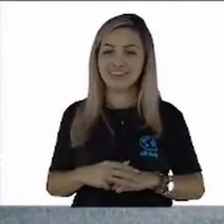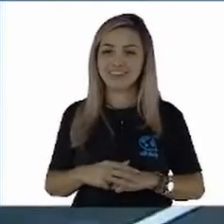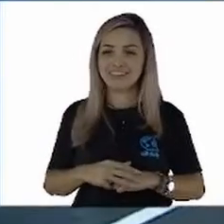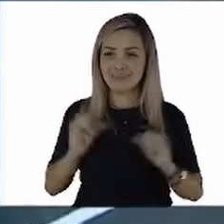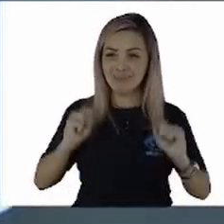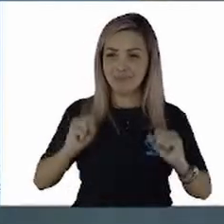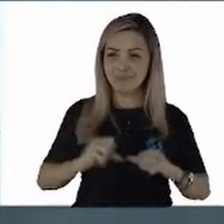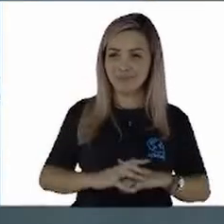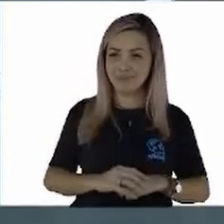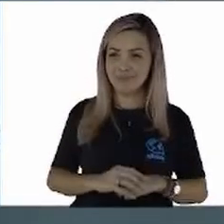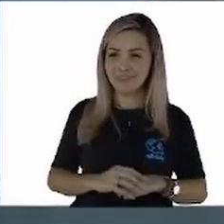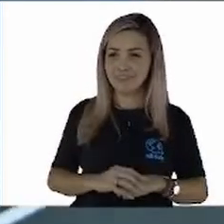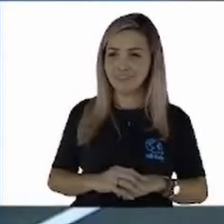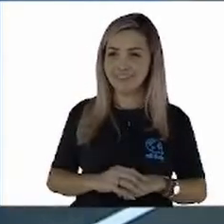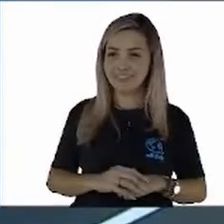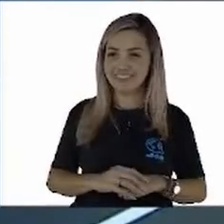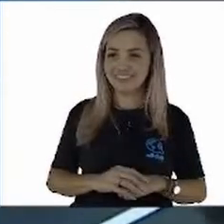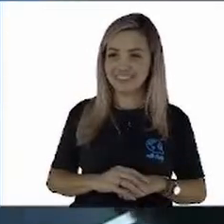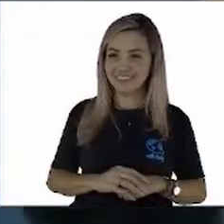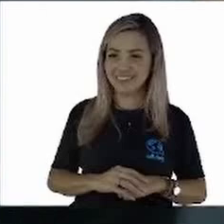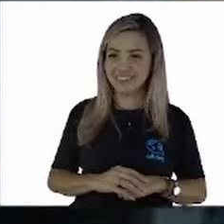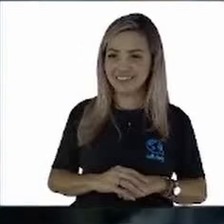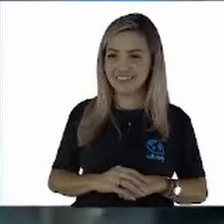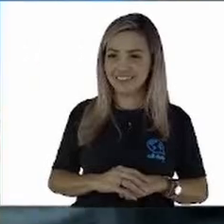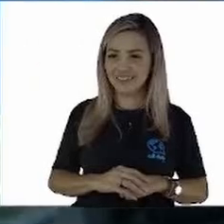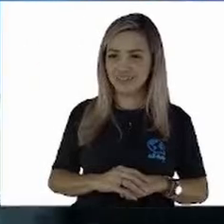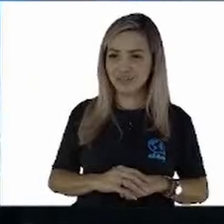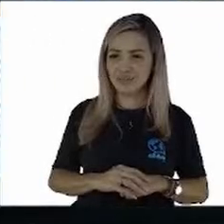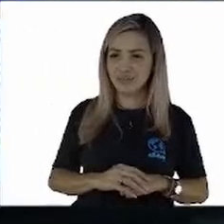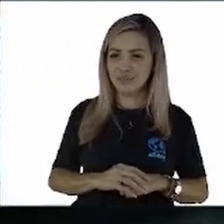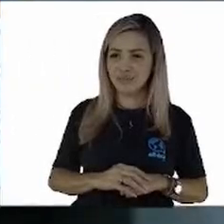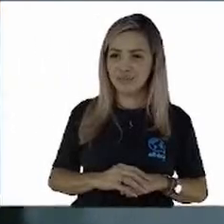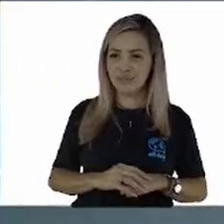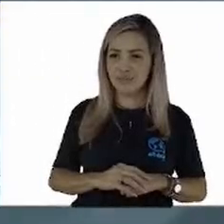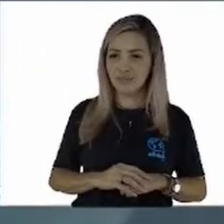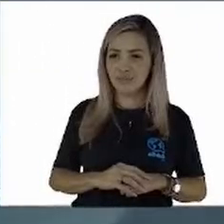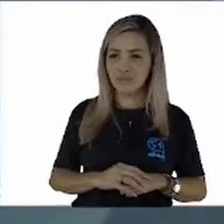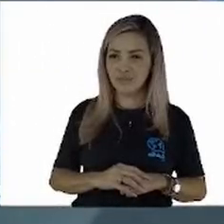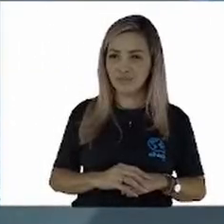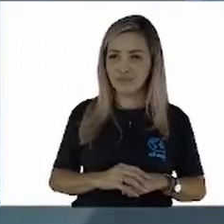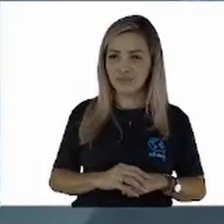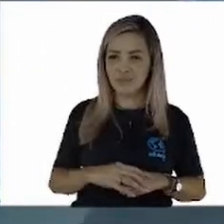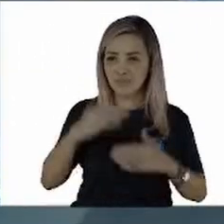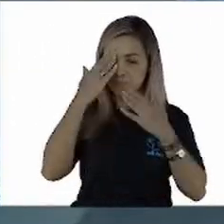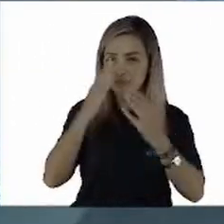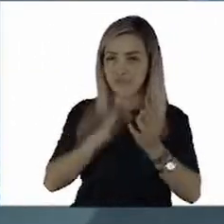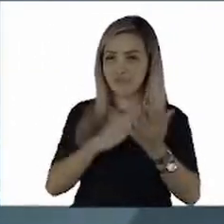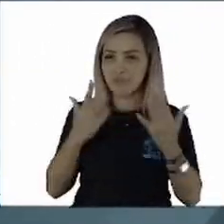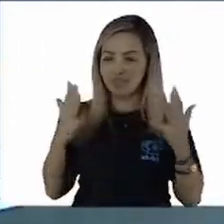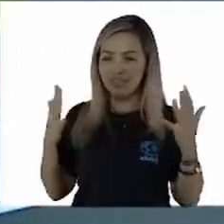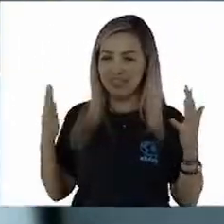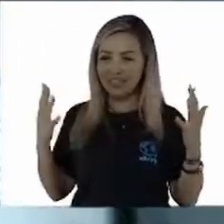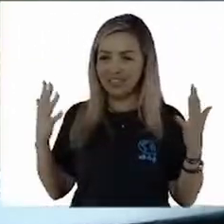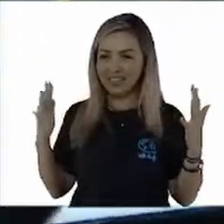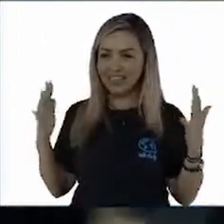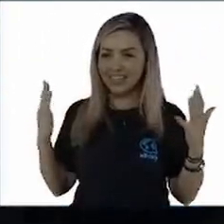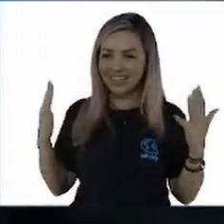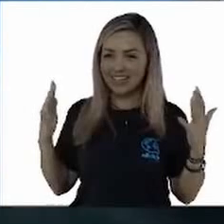1, 2, 3, pode abaixar, amarrado, por cima. Obrigado pelas palmas, hein, muito obrigado.